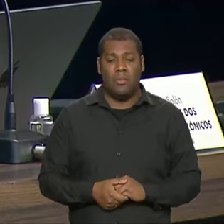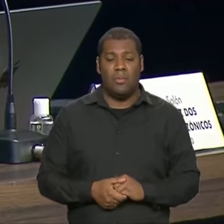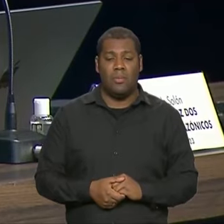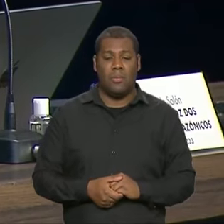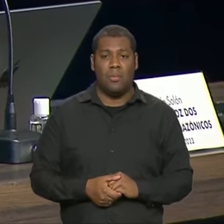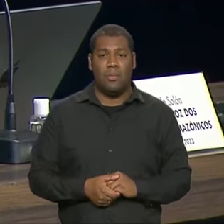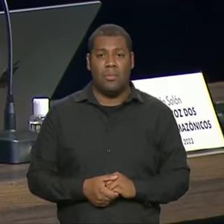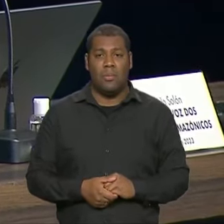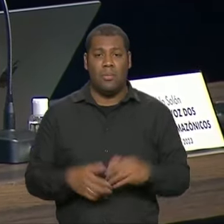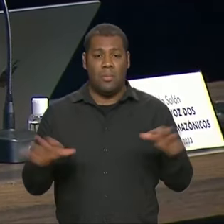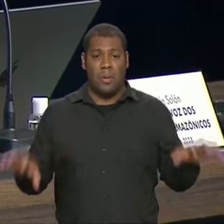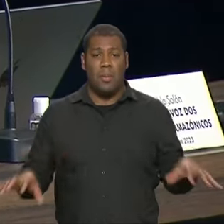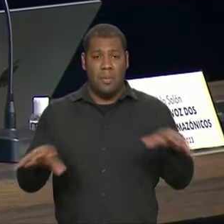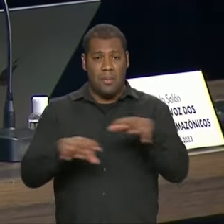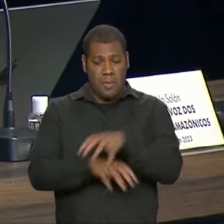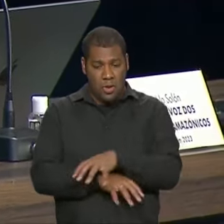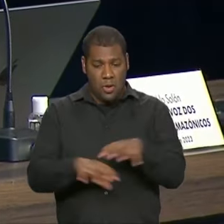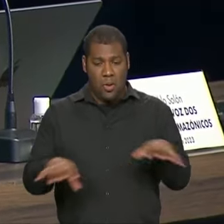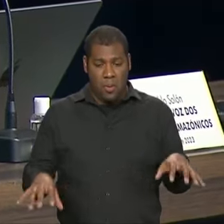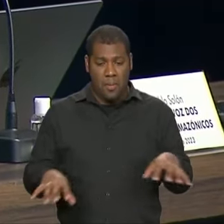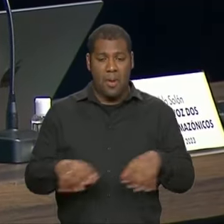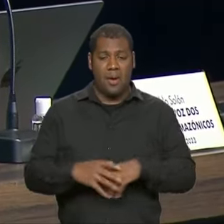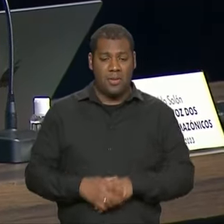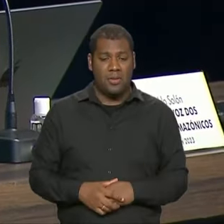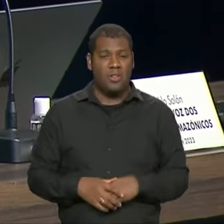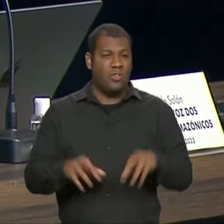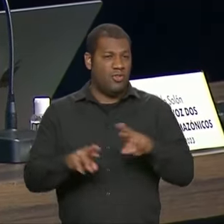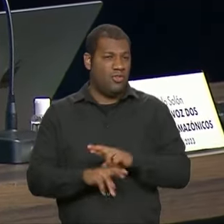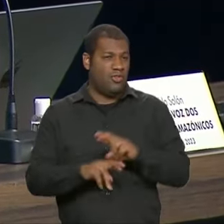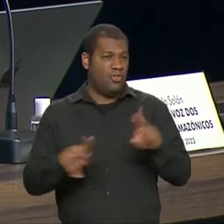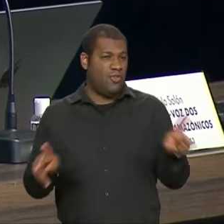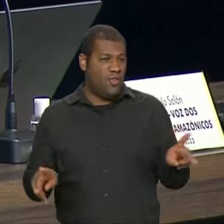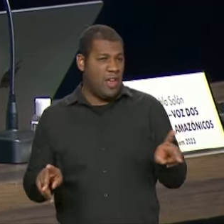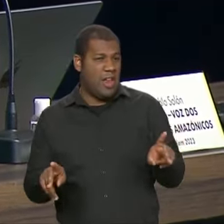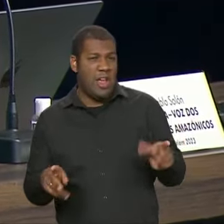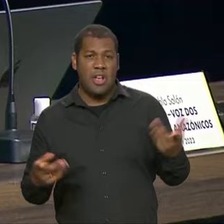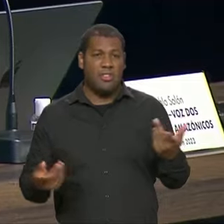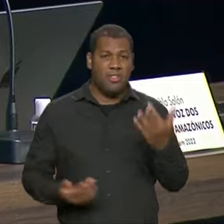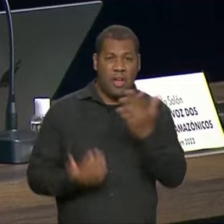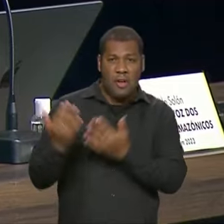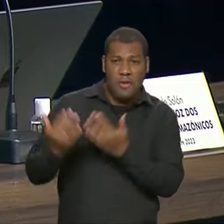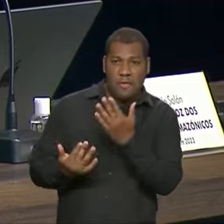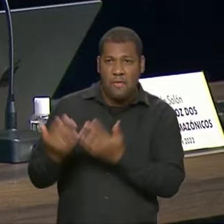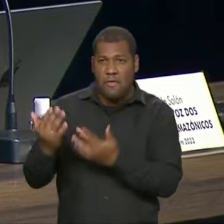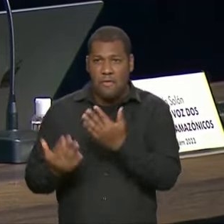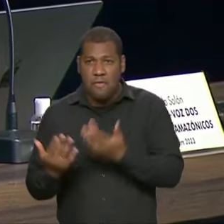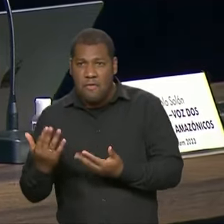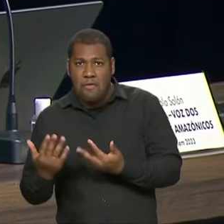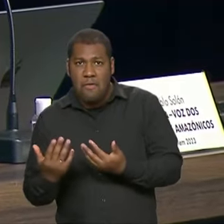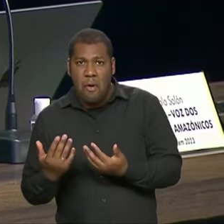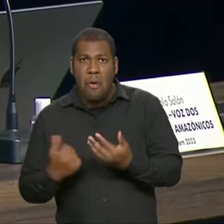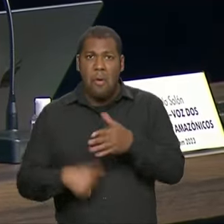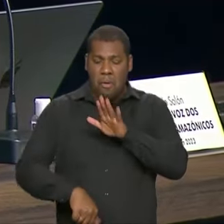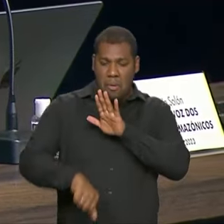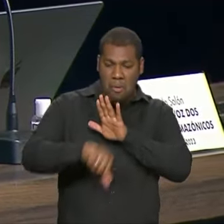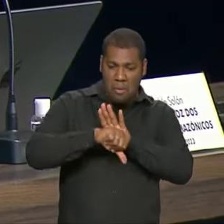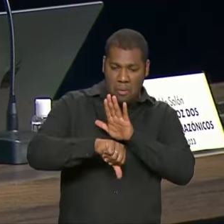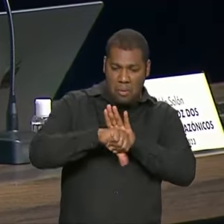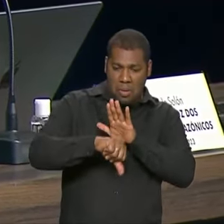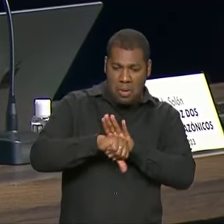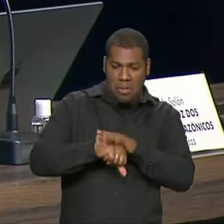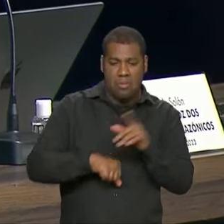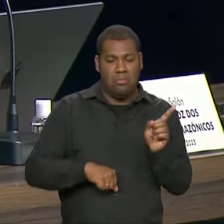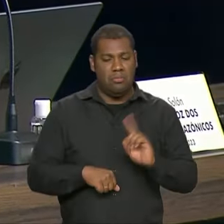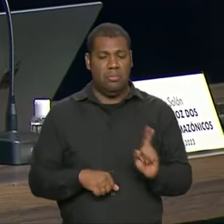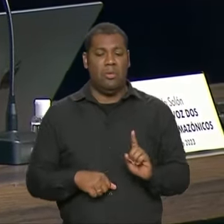esses biomas se aproximam, não há diferença entre a queimada legal e a queimada não legal. Por isso, a meta